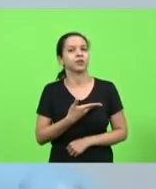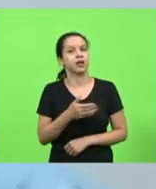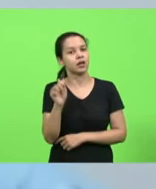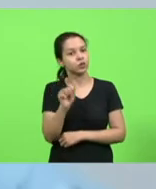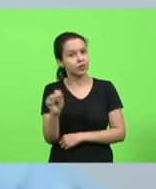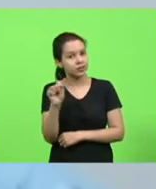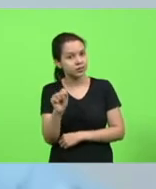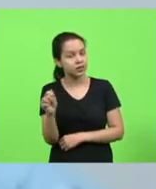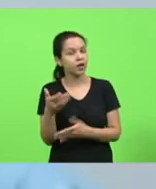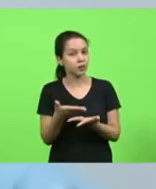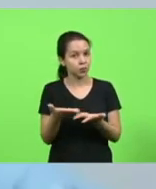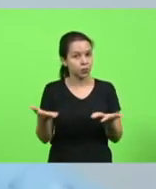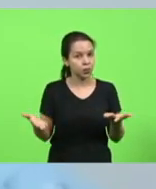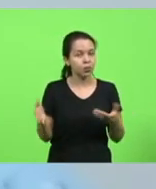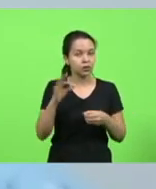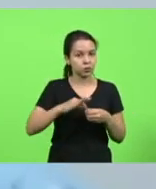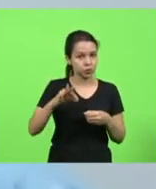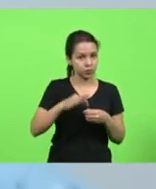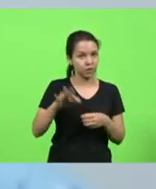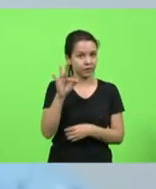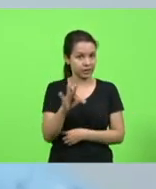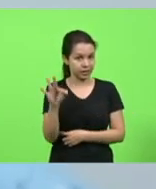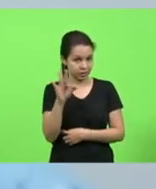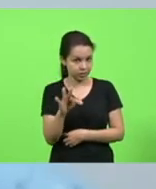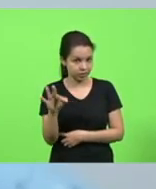associações, instituições, federações,